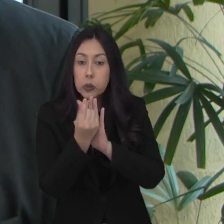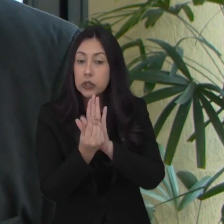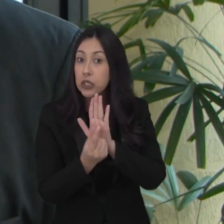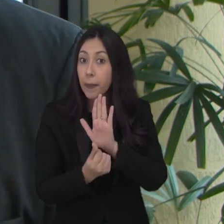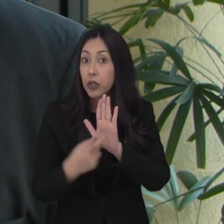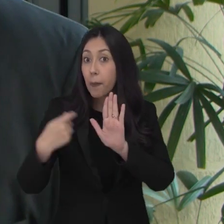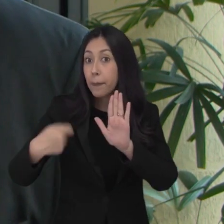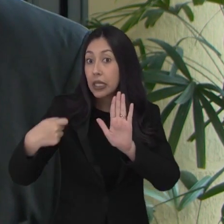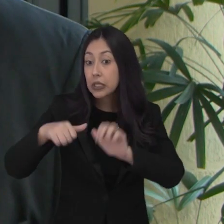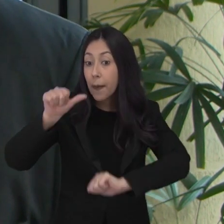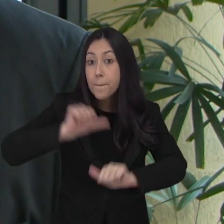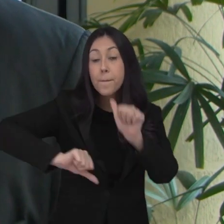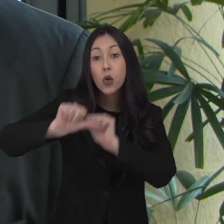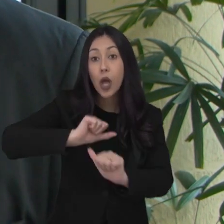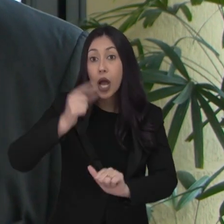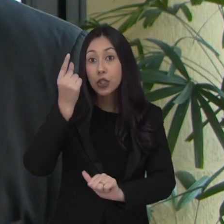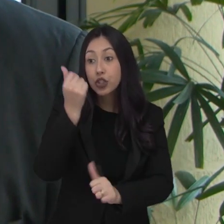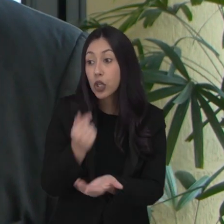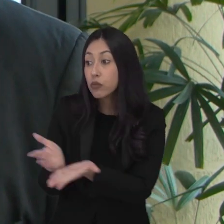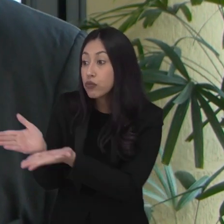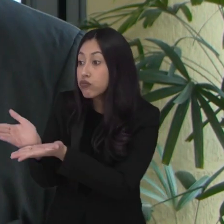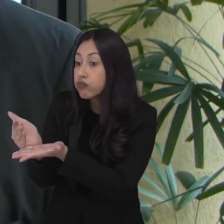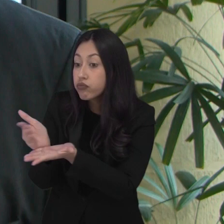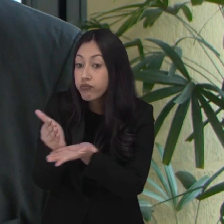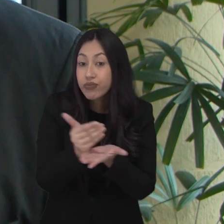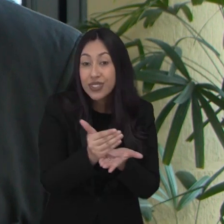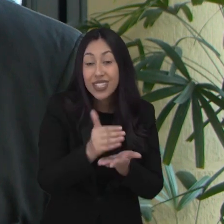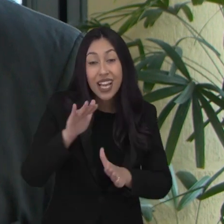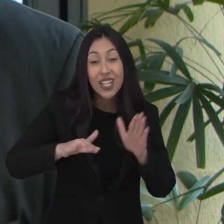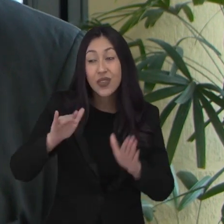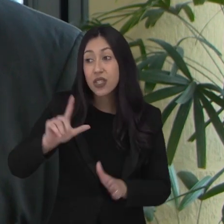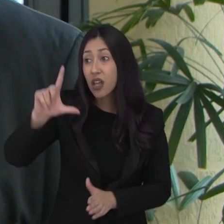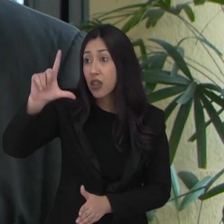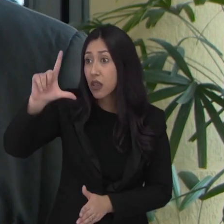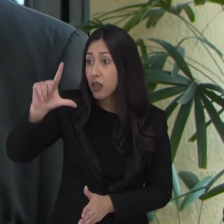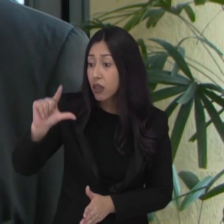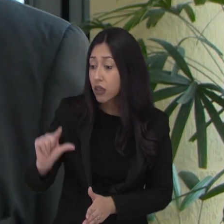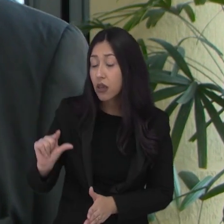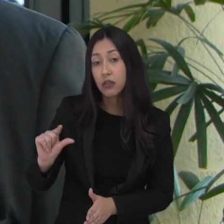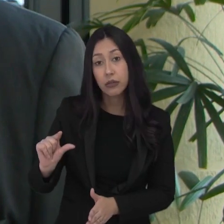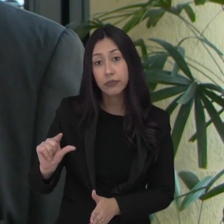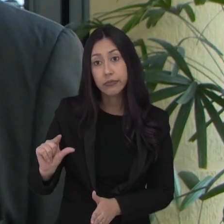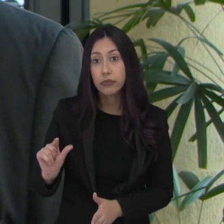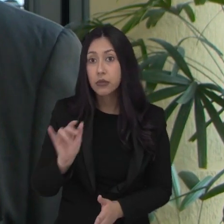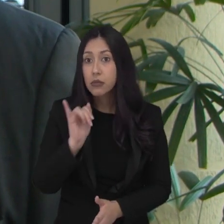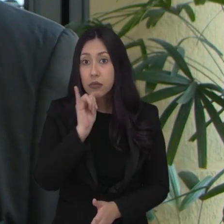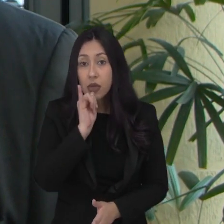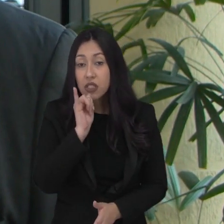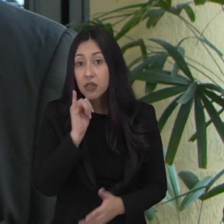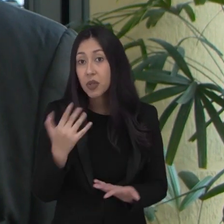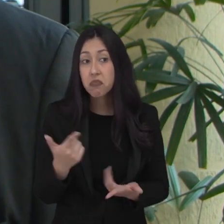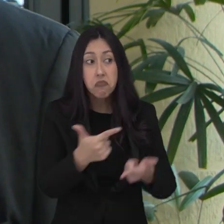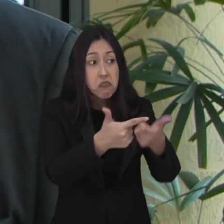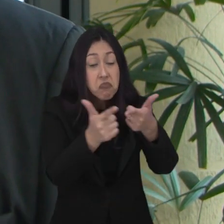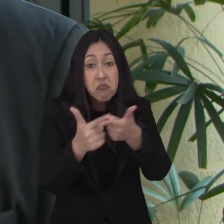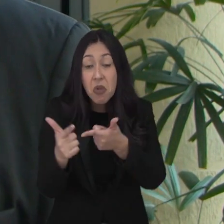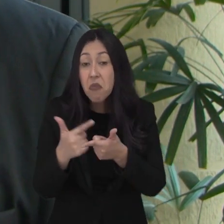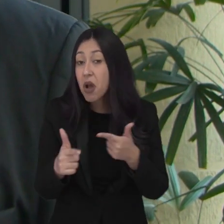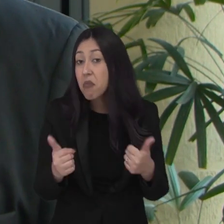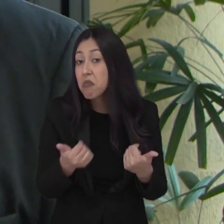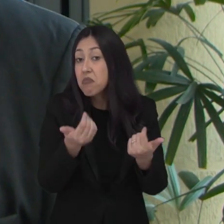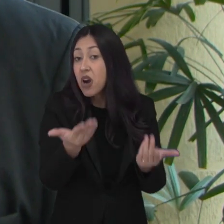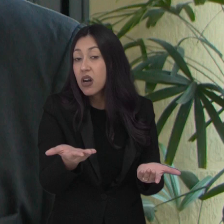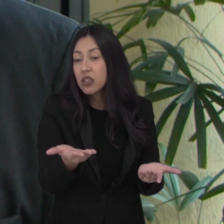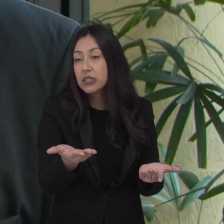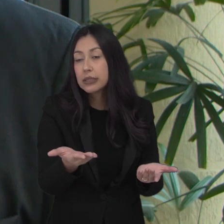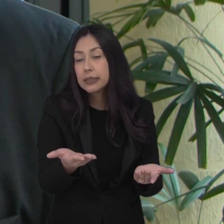orçamento baseado na arrecadação e essas arrecadações podem cair por N motivos. Um desses é a questão da externalidade, e